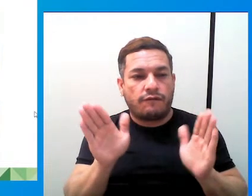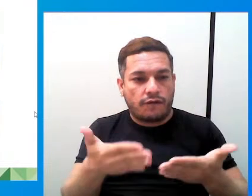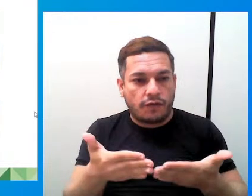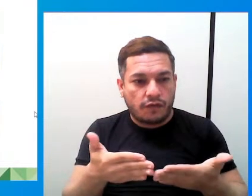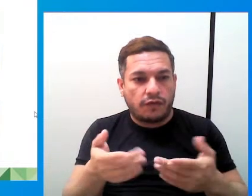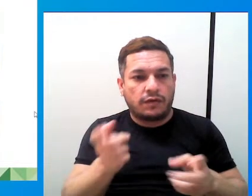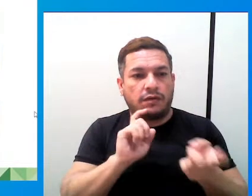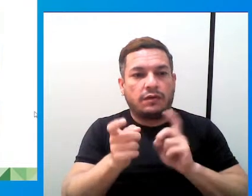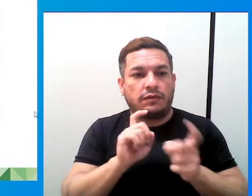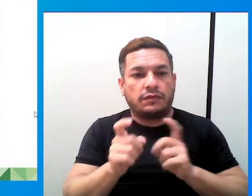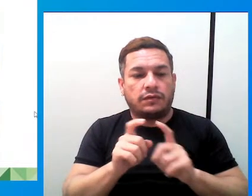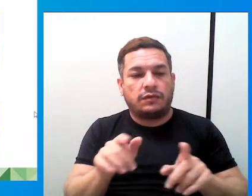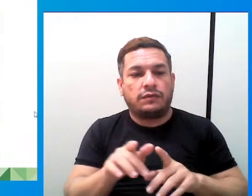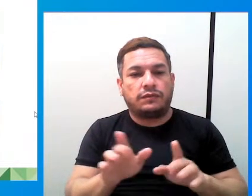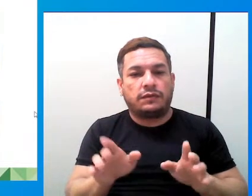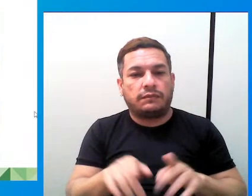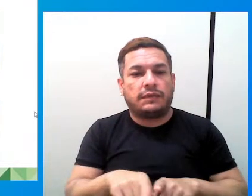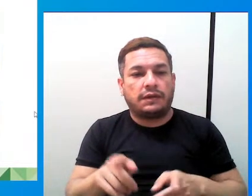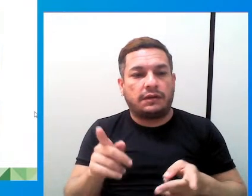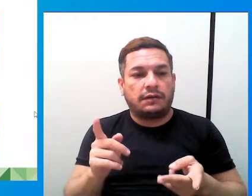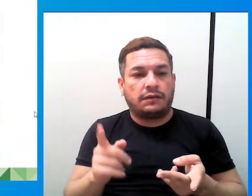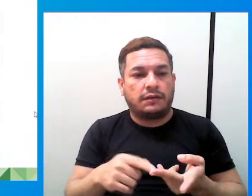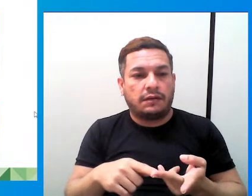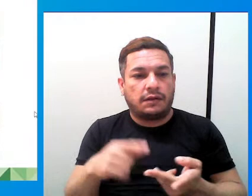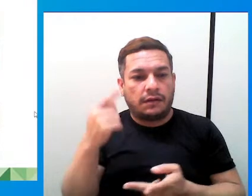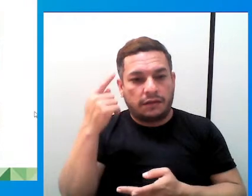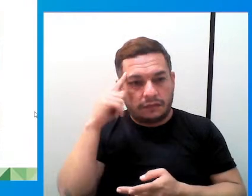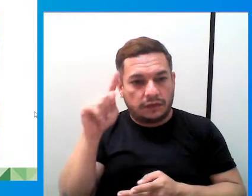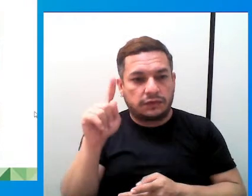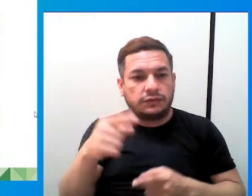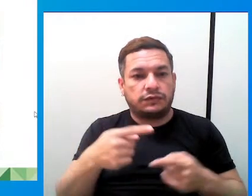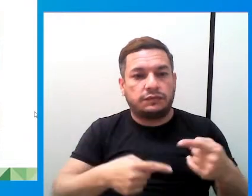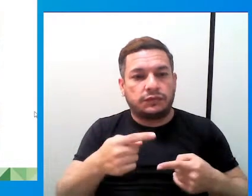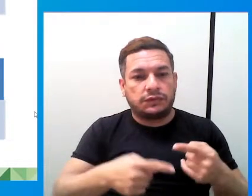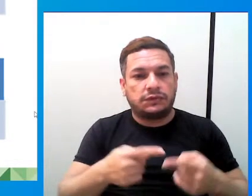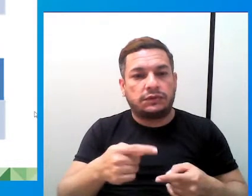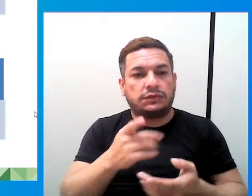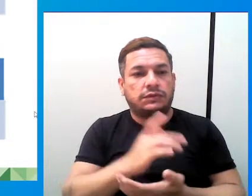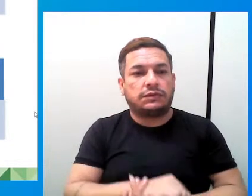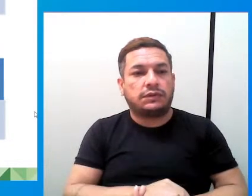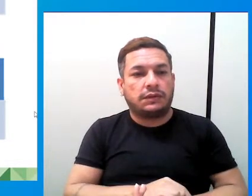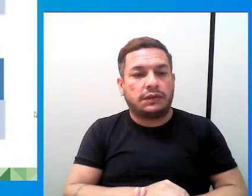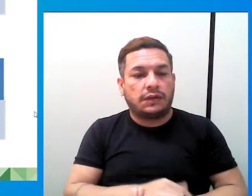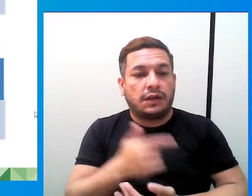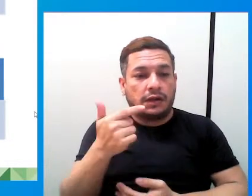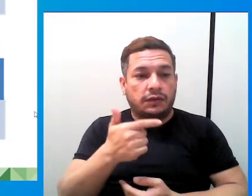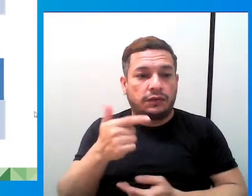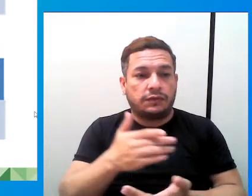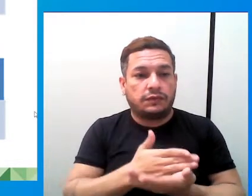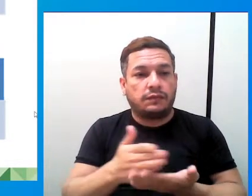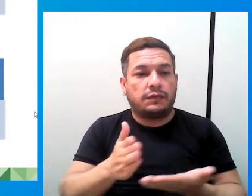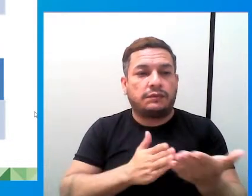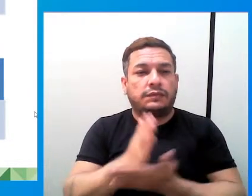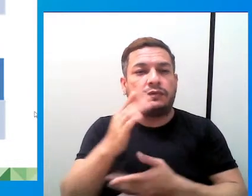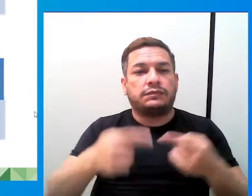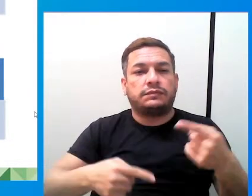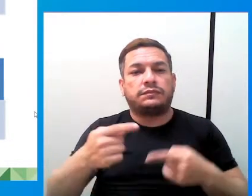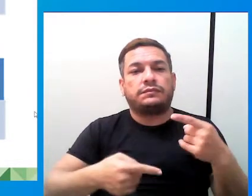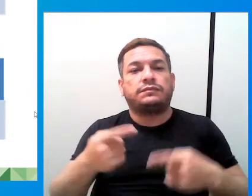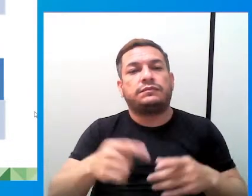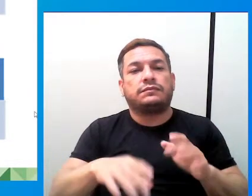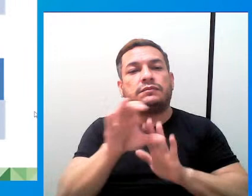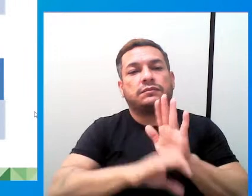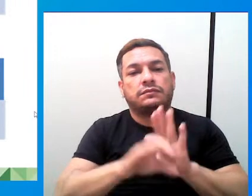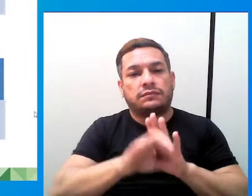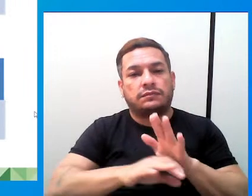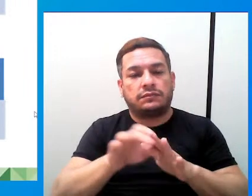na elaboração da minuta da política, né, lá em 2017, para que na etapa 2 começasse com a aprovação da política, com